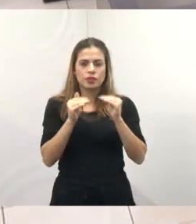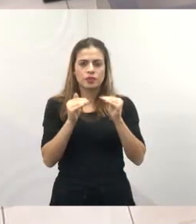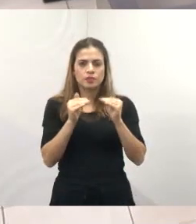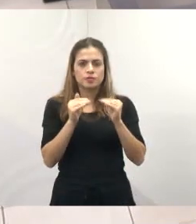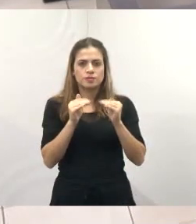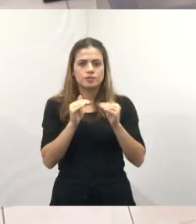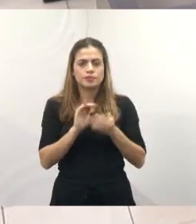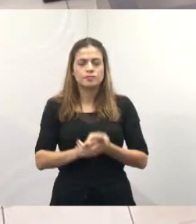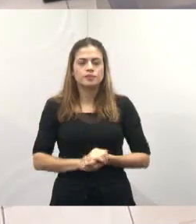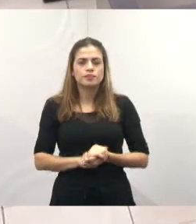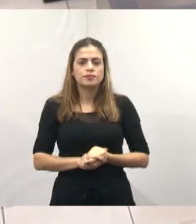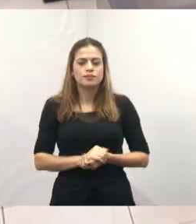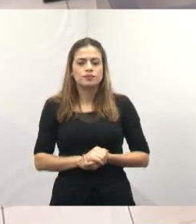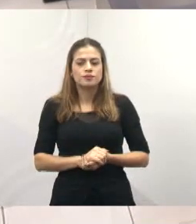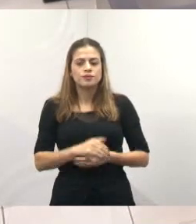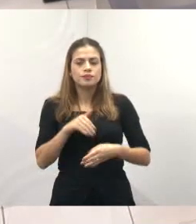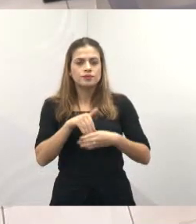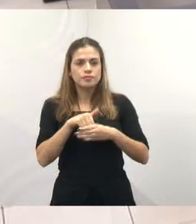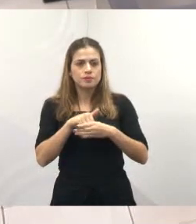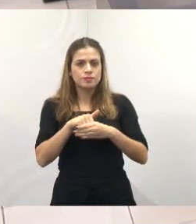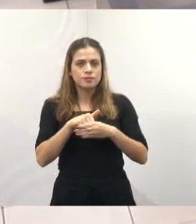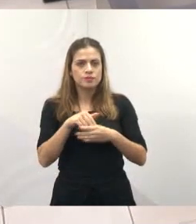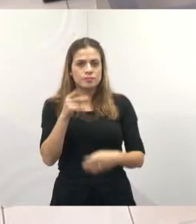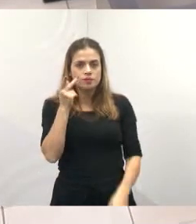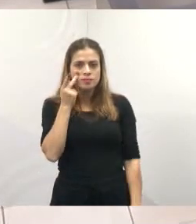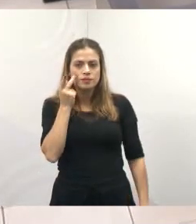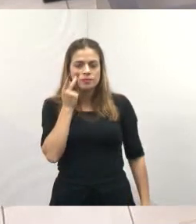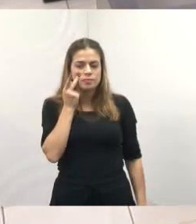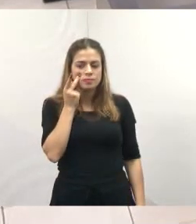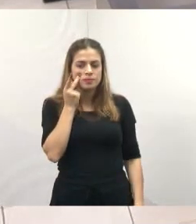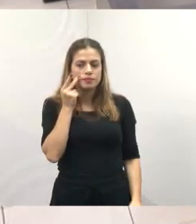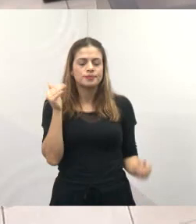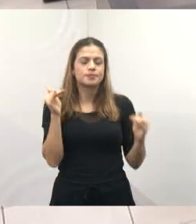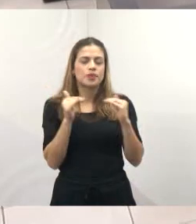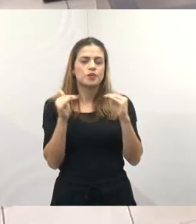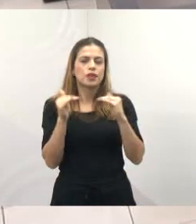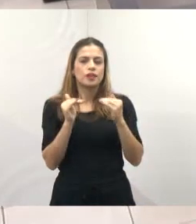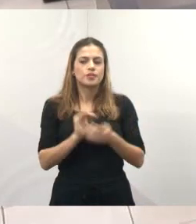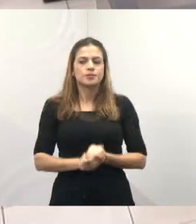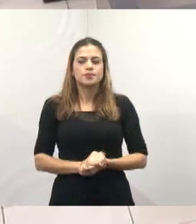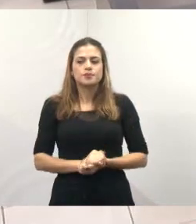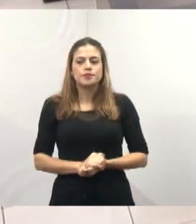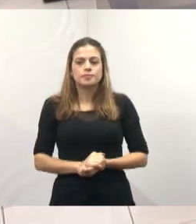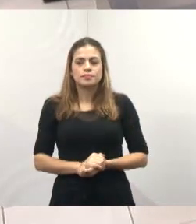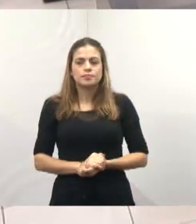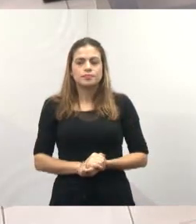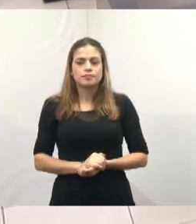Favorável. Como vota o vereador Paulinho dos Condutores? Favorável.